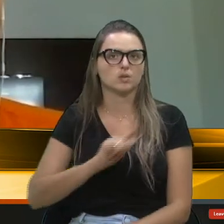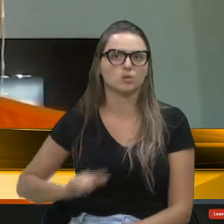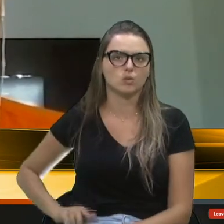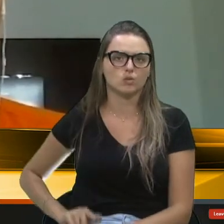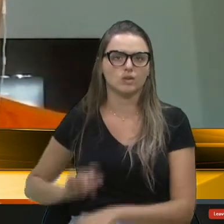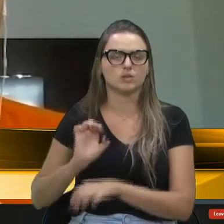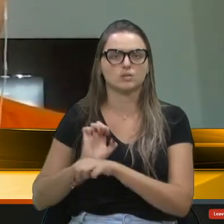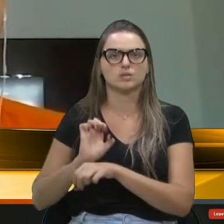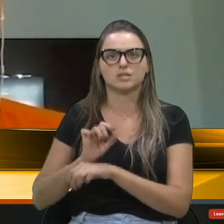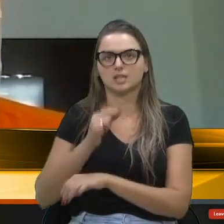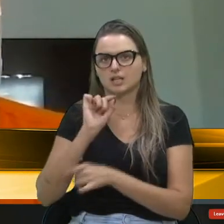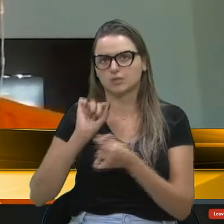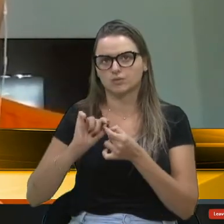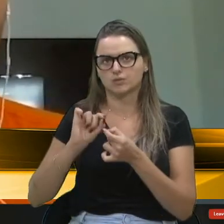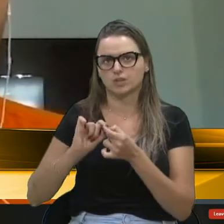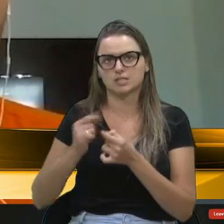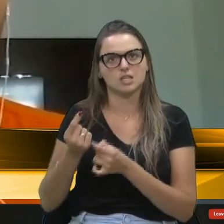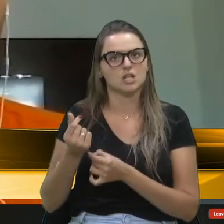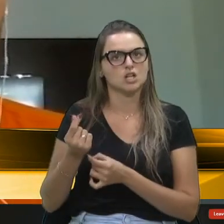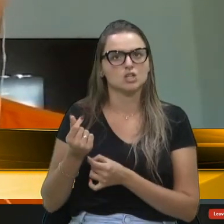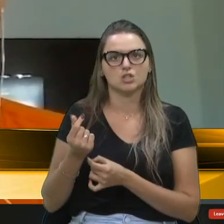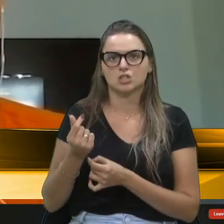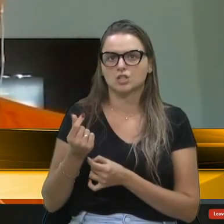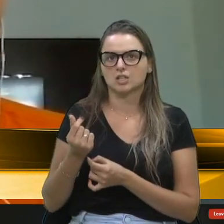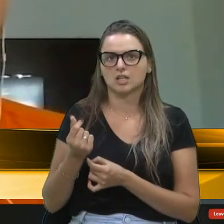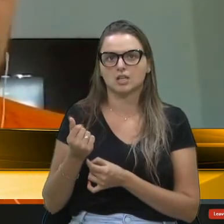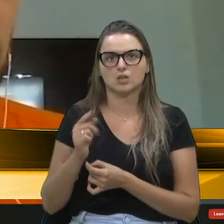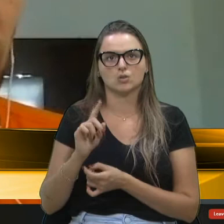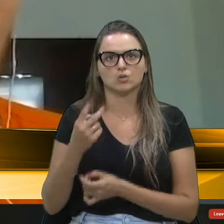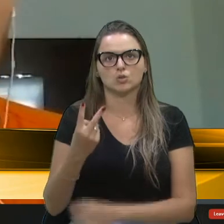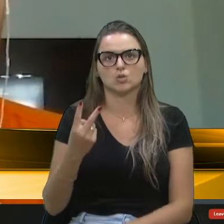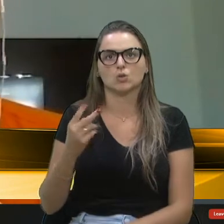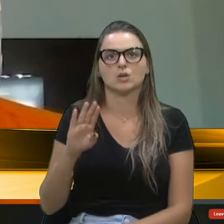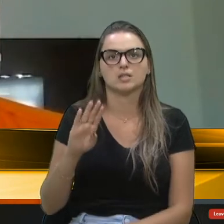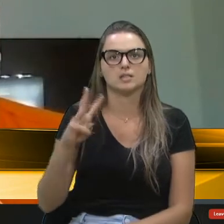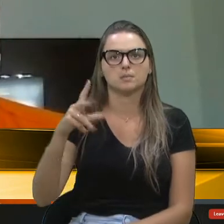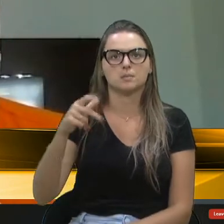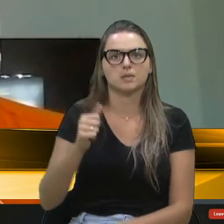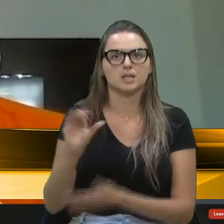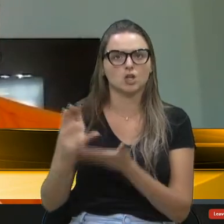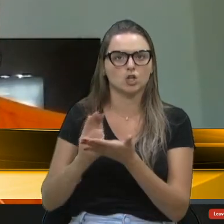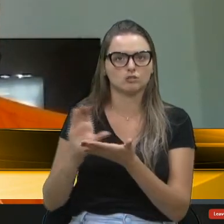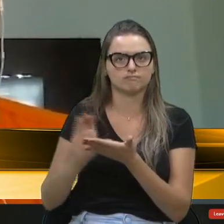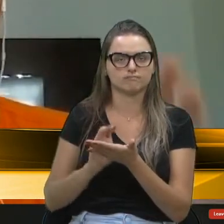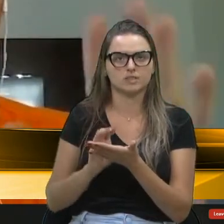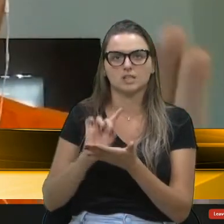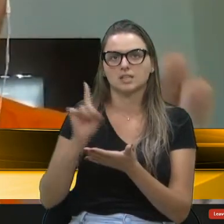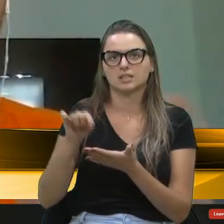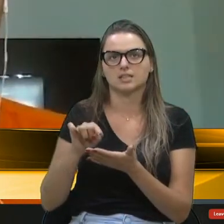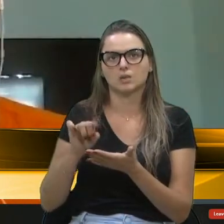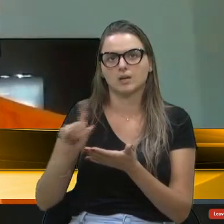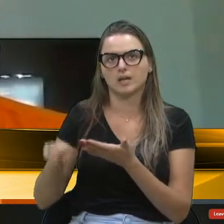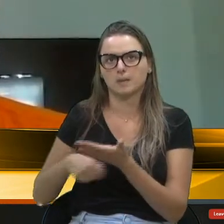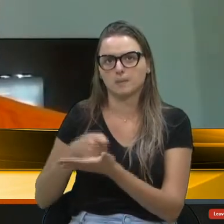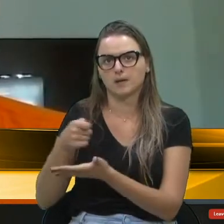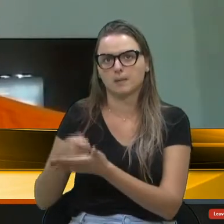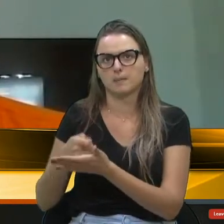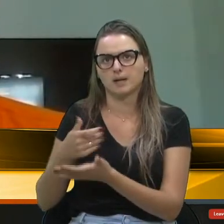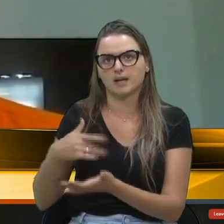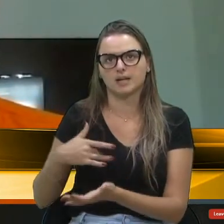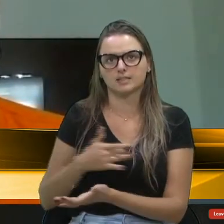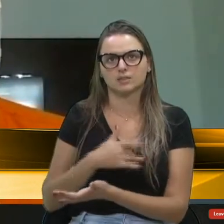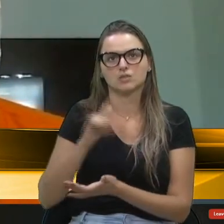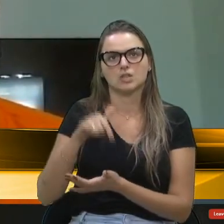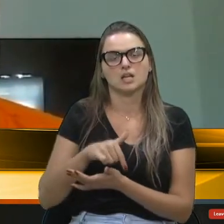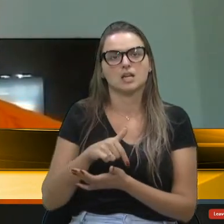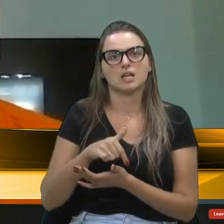sabe, foi uma escolha, o dinheiro não era, os cerca de 2 bilhões que vieram, o dinheiro não era para ser destinado diretamente à saúde, era para ser